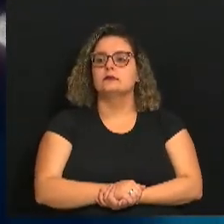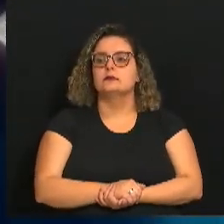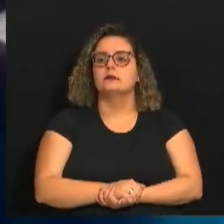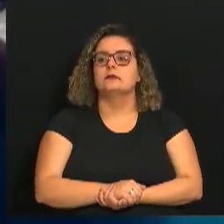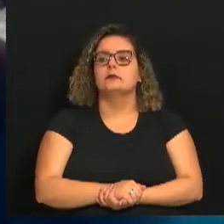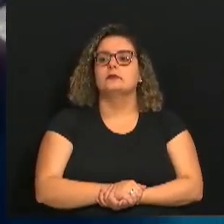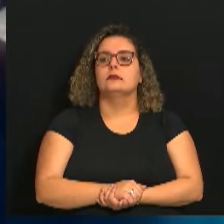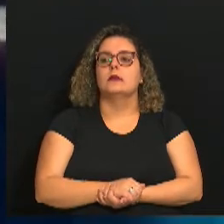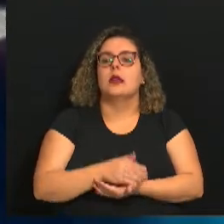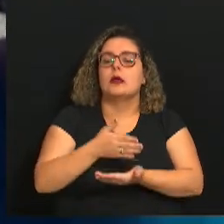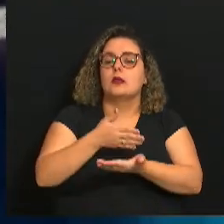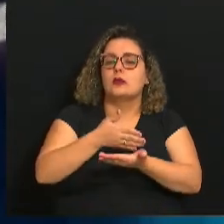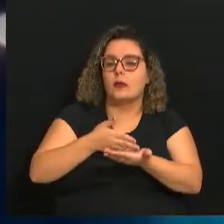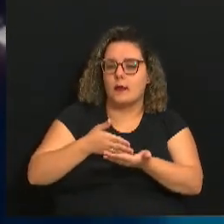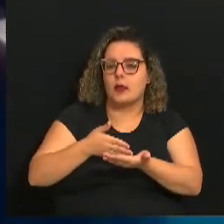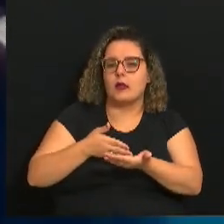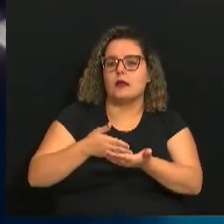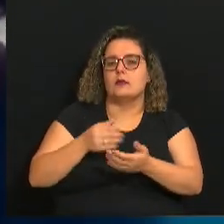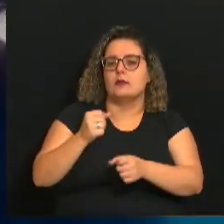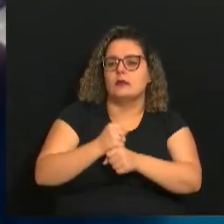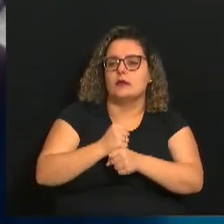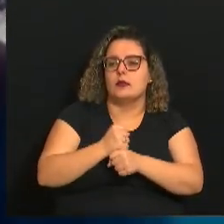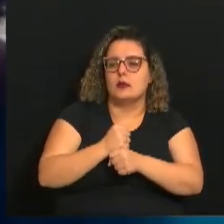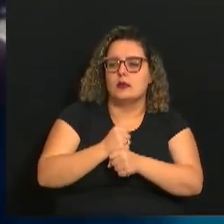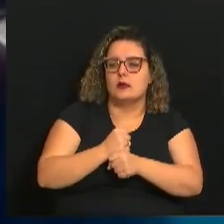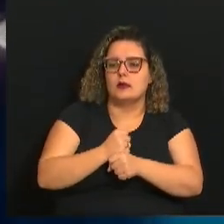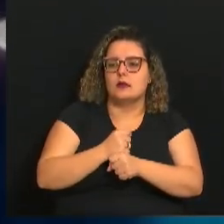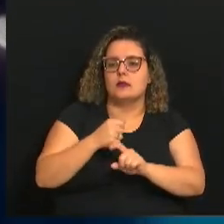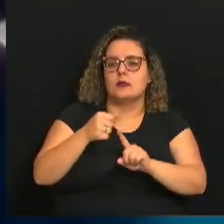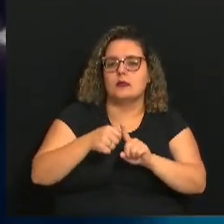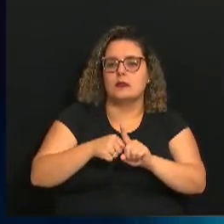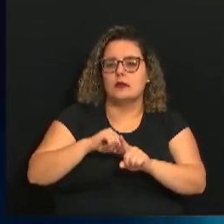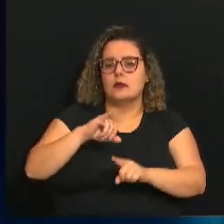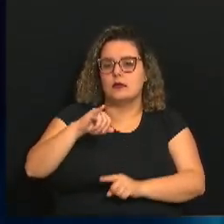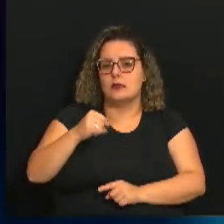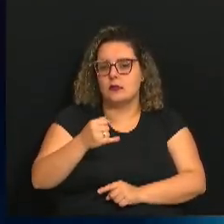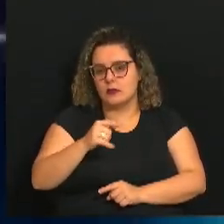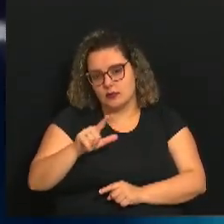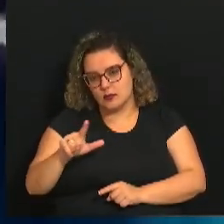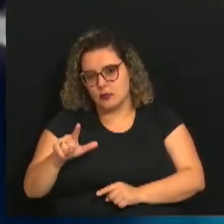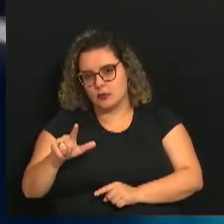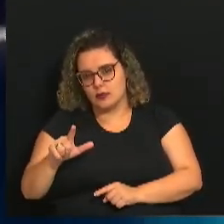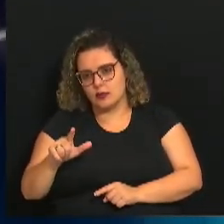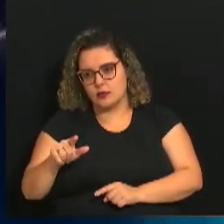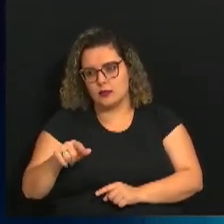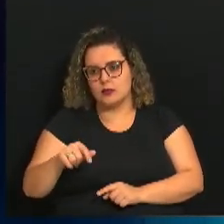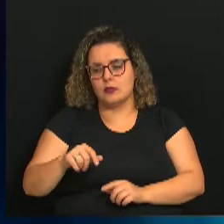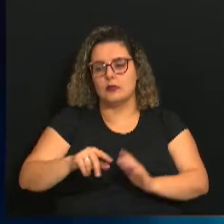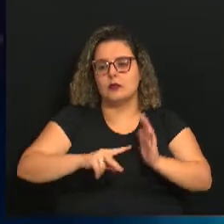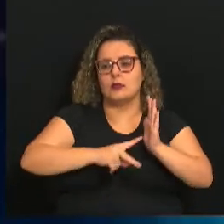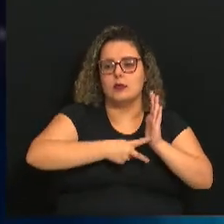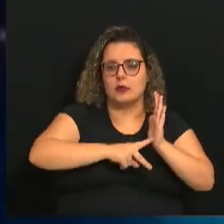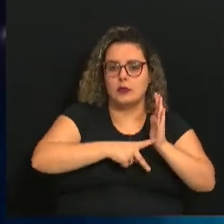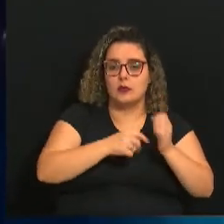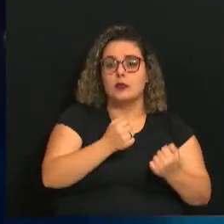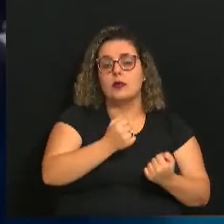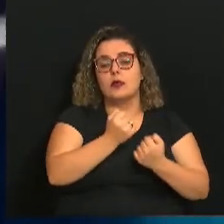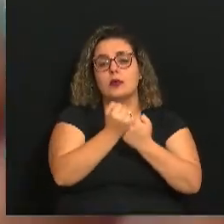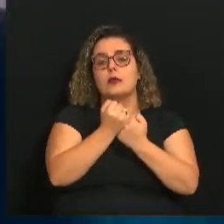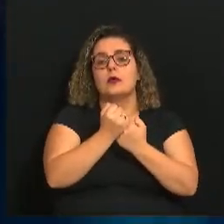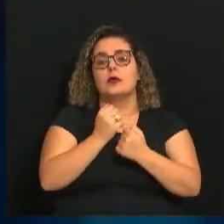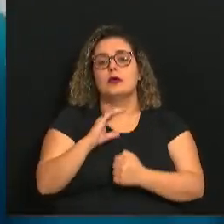passado, a gente estava ainda no processo de eleição sindical, como eu estava apoiando a Chapa 2, nós